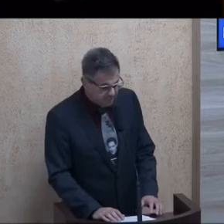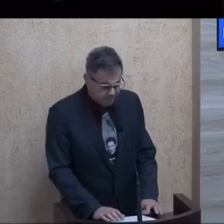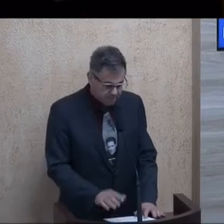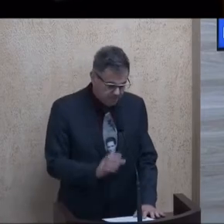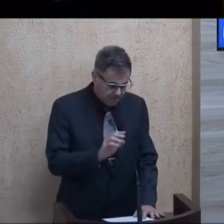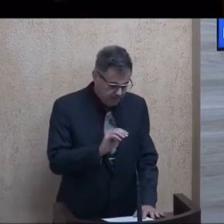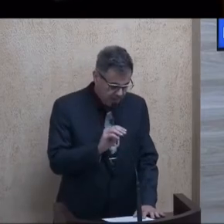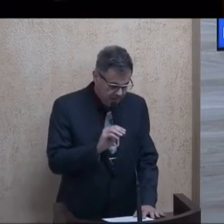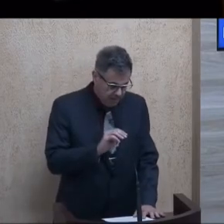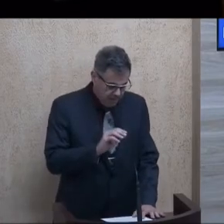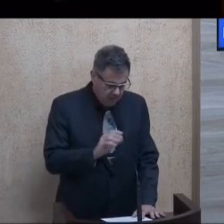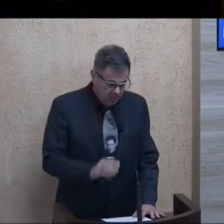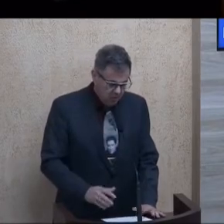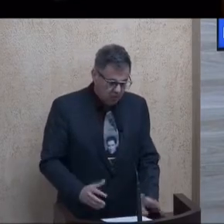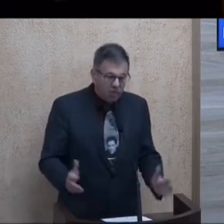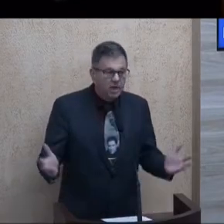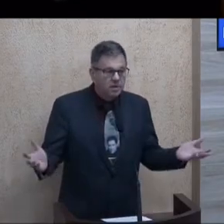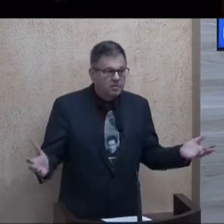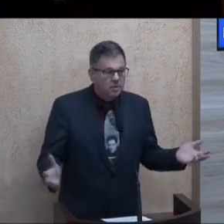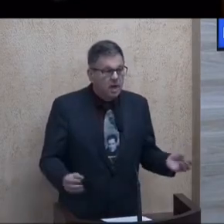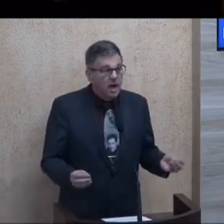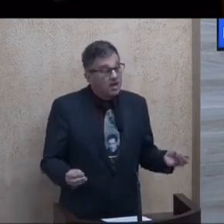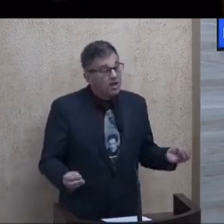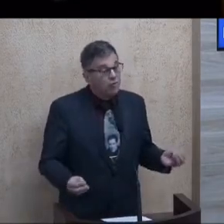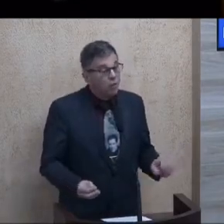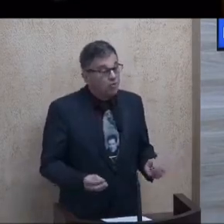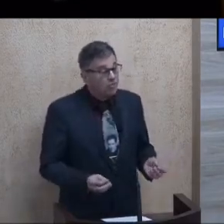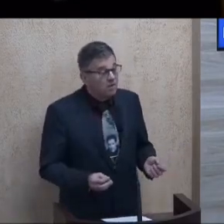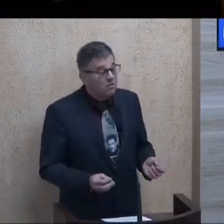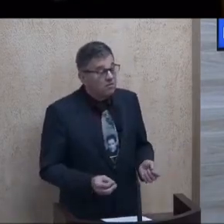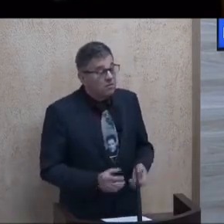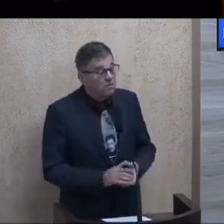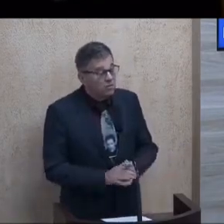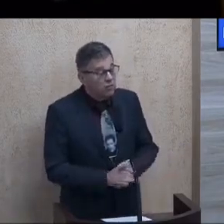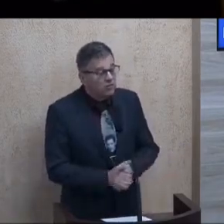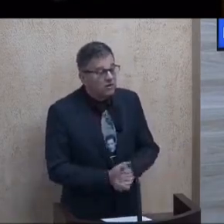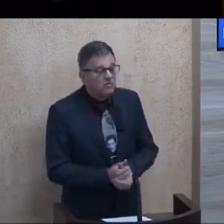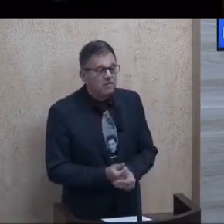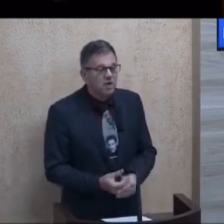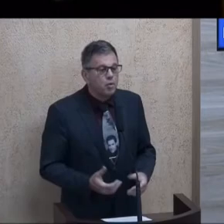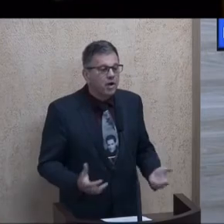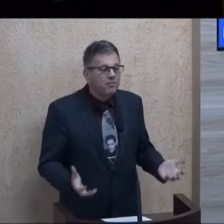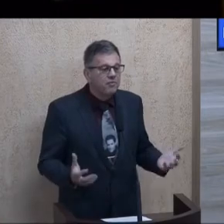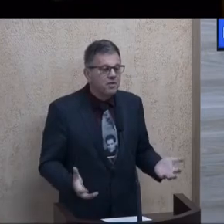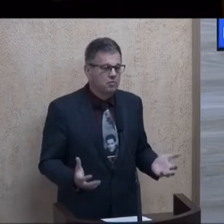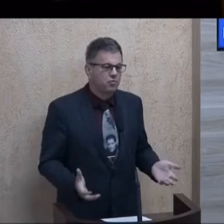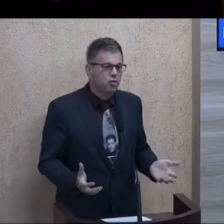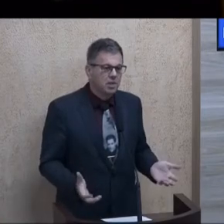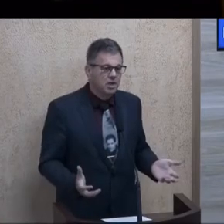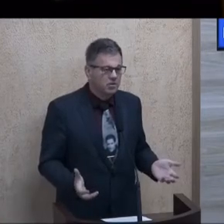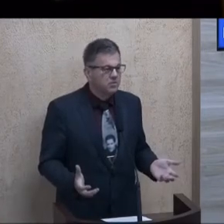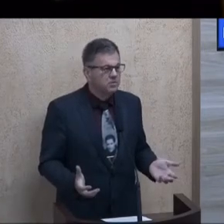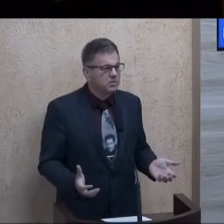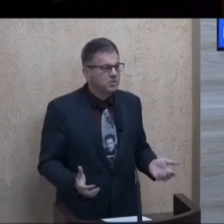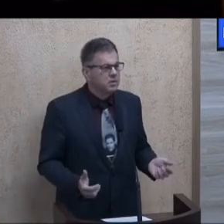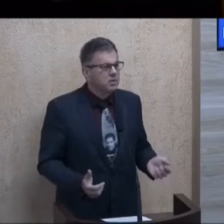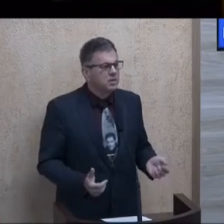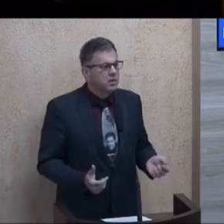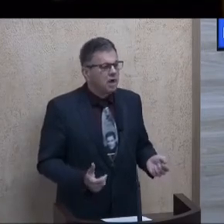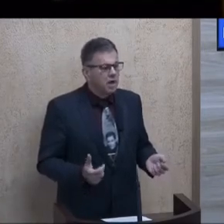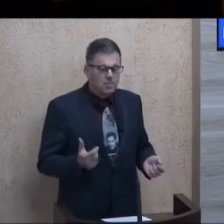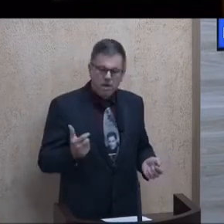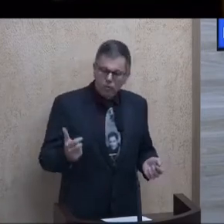carnaval, na TV, mas tivemos festas das nações. Aliás, foi a coisa mais difícil, foi escrever bonitas. A biografia tenho, do senhor Emiliano. Tem festas das nações